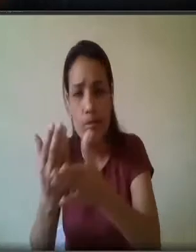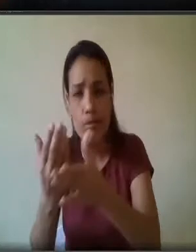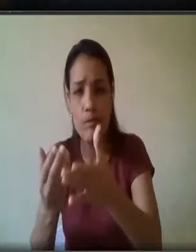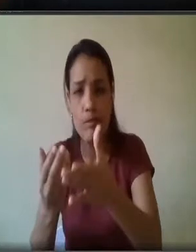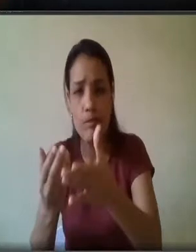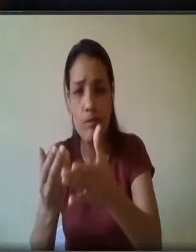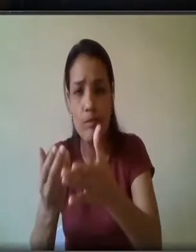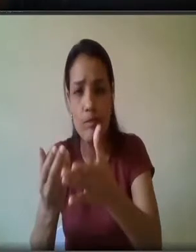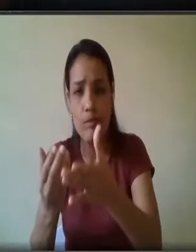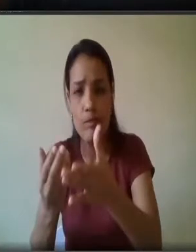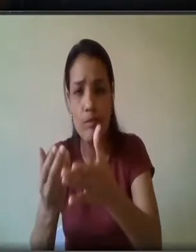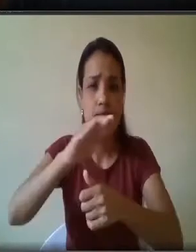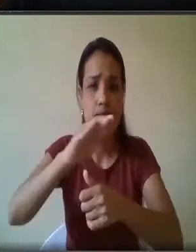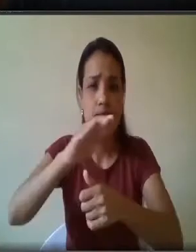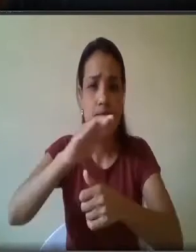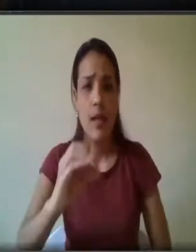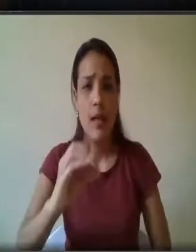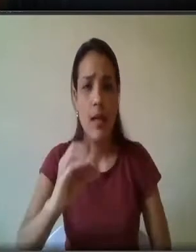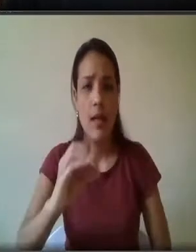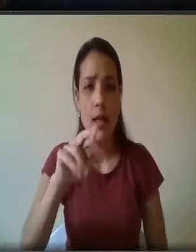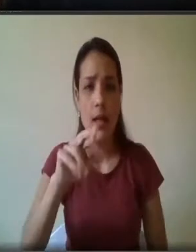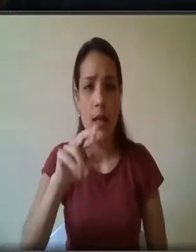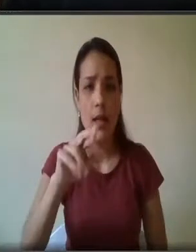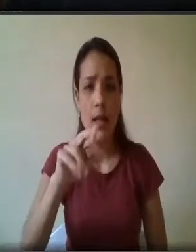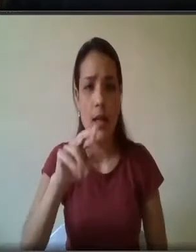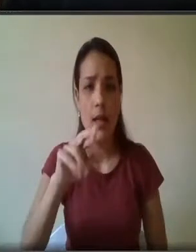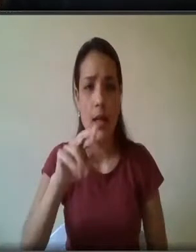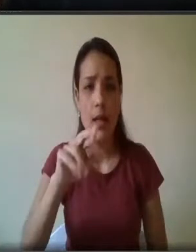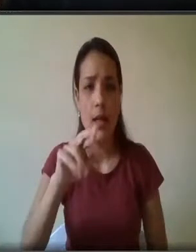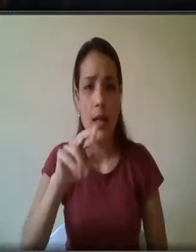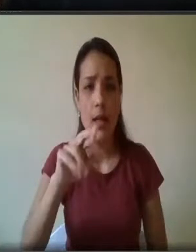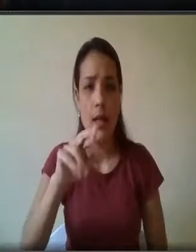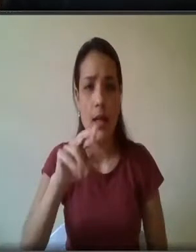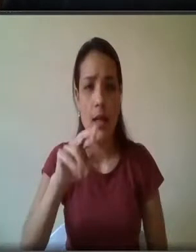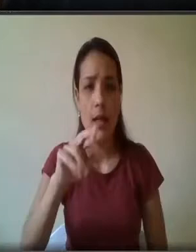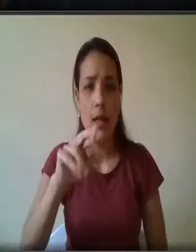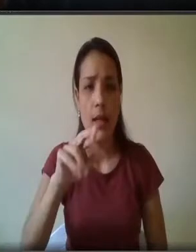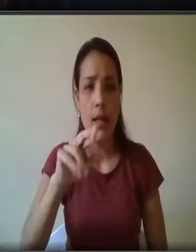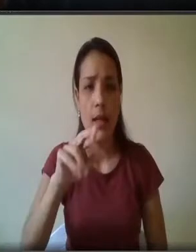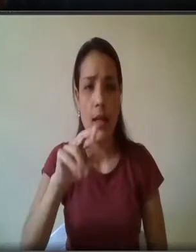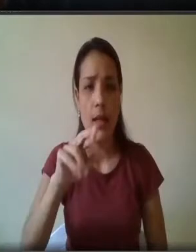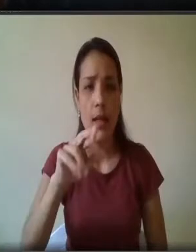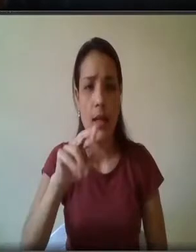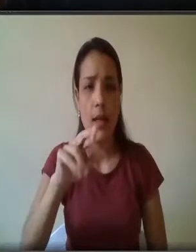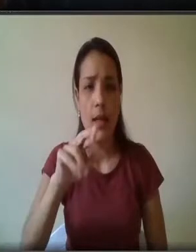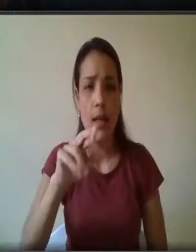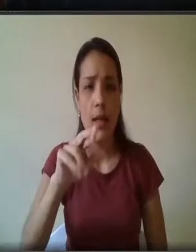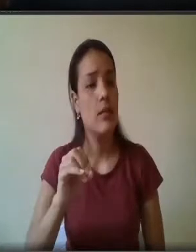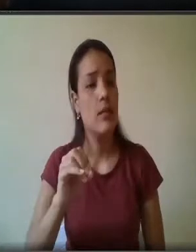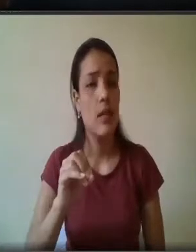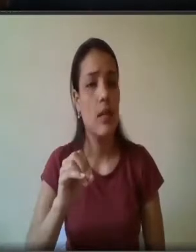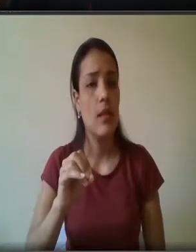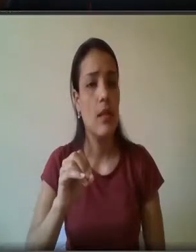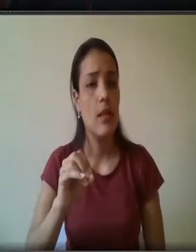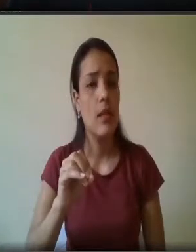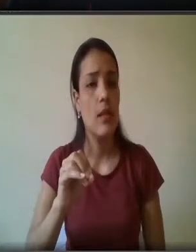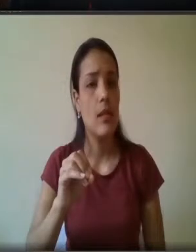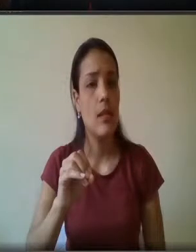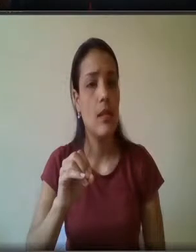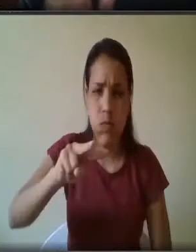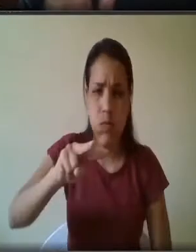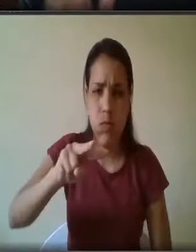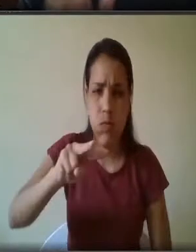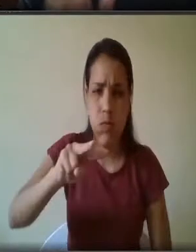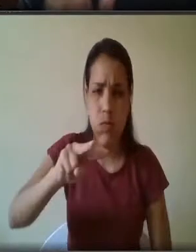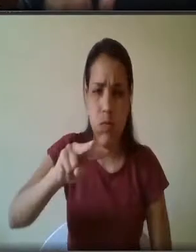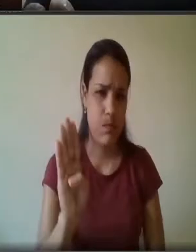São Paulo, do Rio de Janeiro, na Serra do Mar, na Serra da Mantiqueira, tem mais de 2 bilhões de anos. Então, dá para você